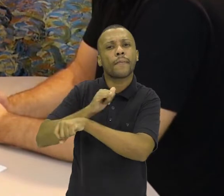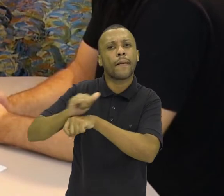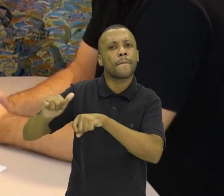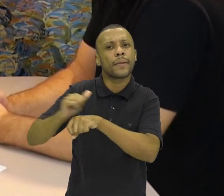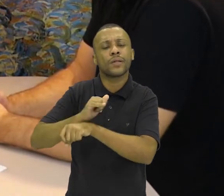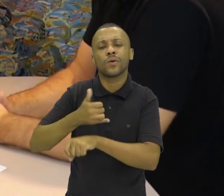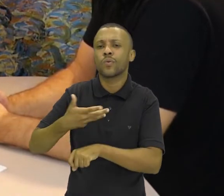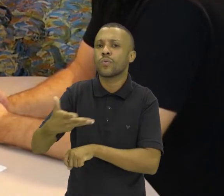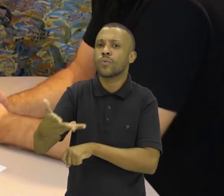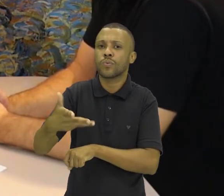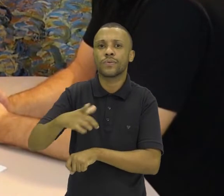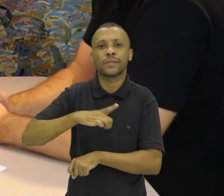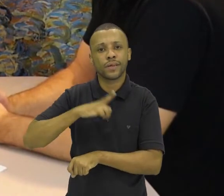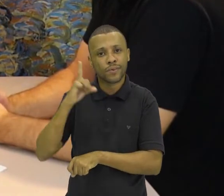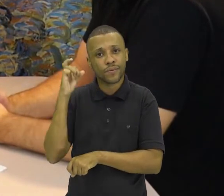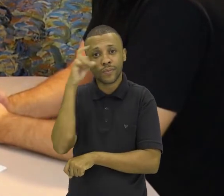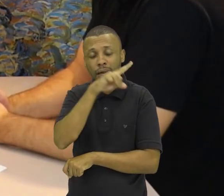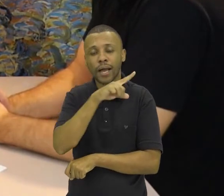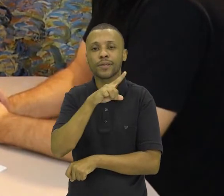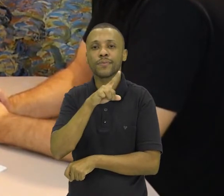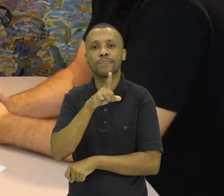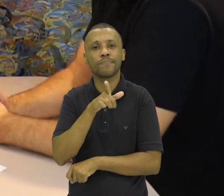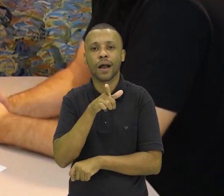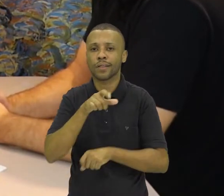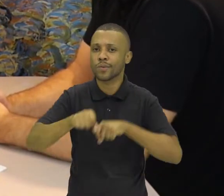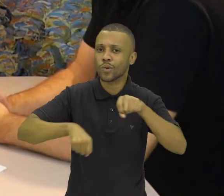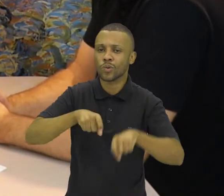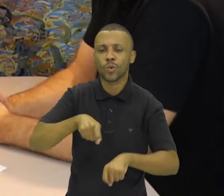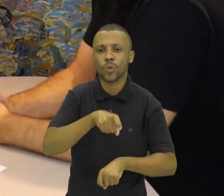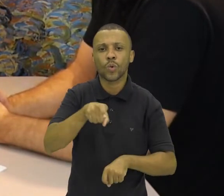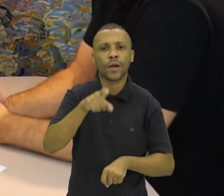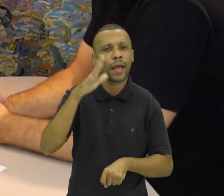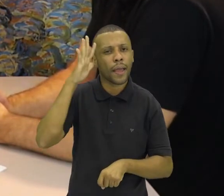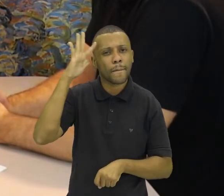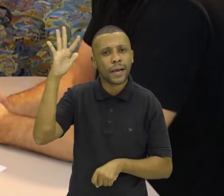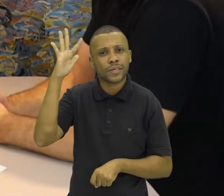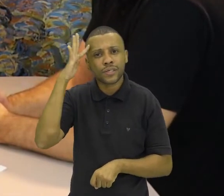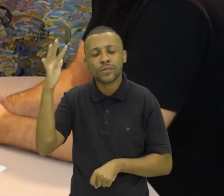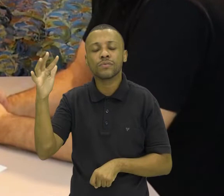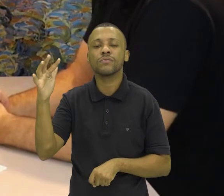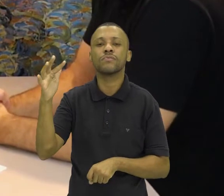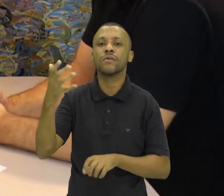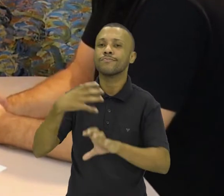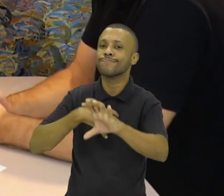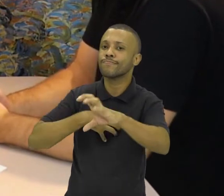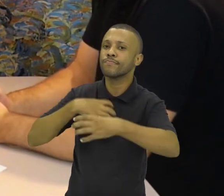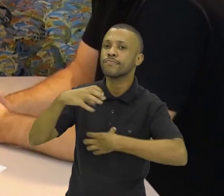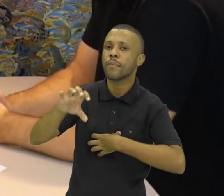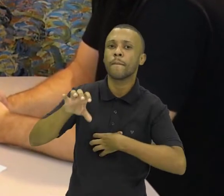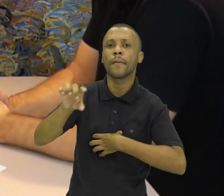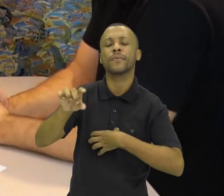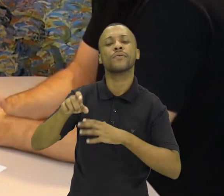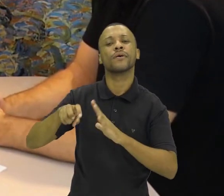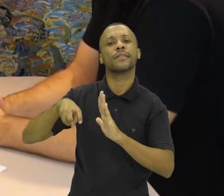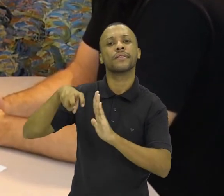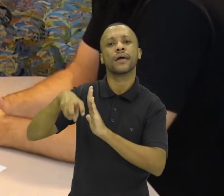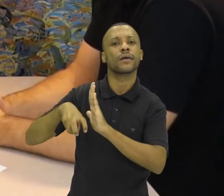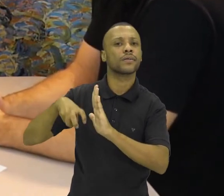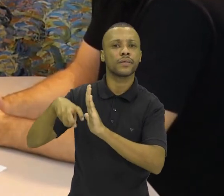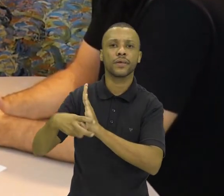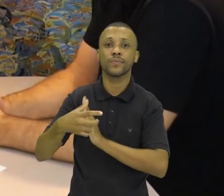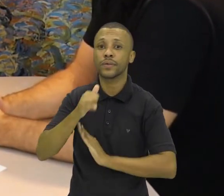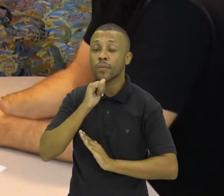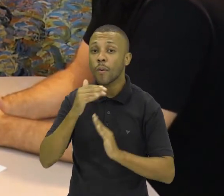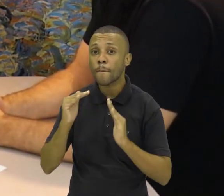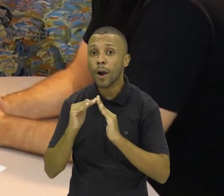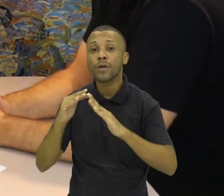de alto rendimento, eu tenho dificuldade de passar em certos lugares, eu fico imaginando alguém na cadeira de rodas, tá? Porque eu circulo por aqui, no